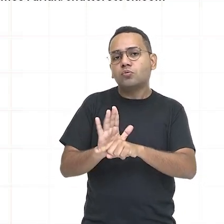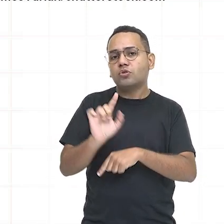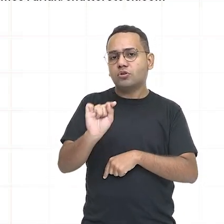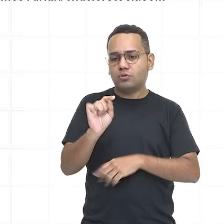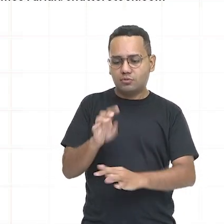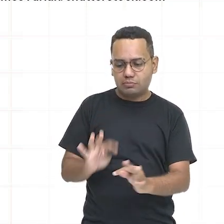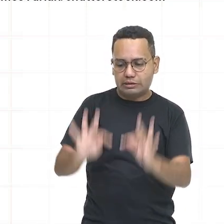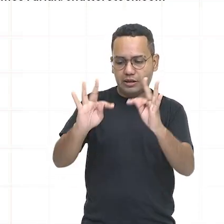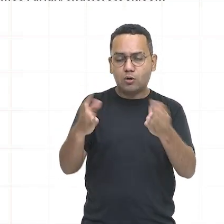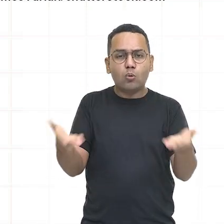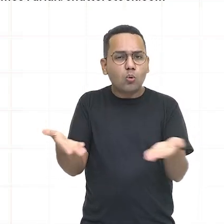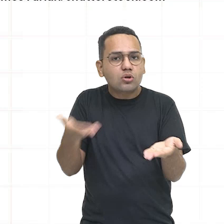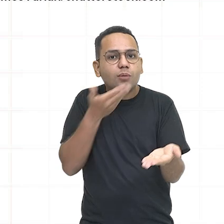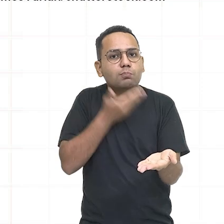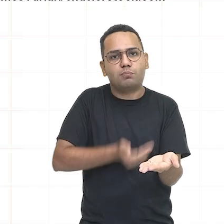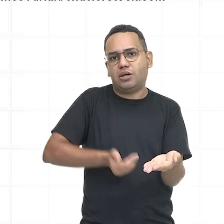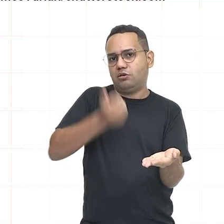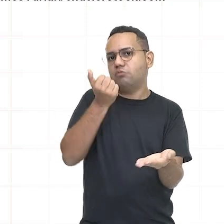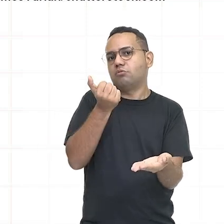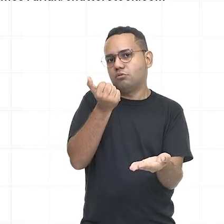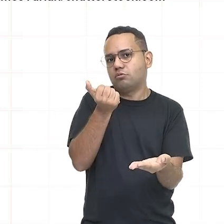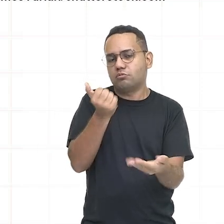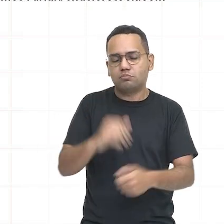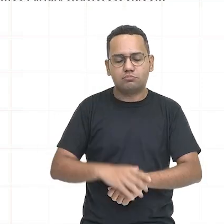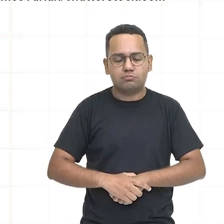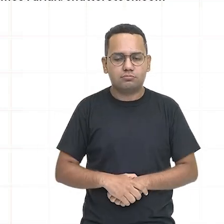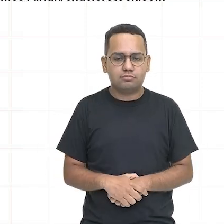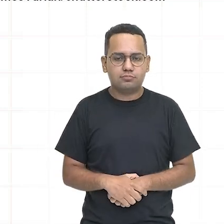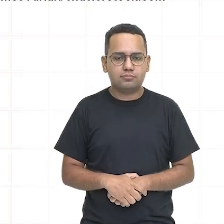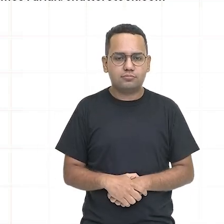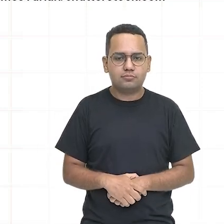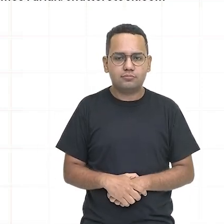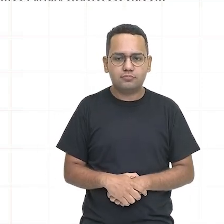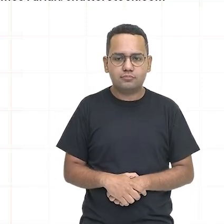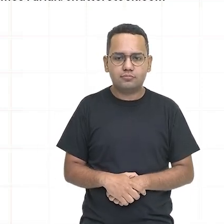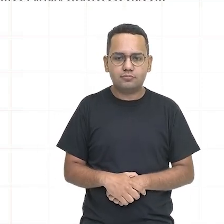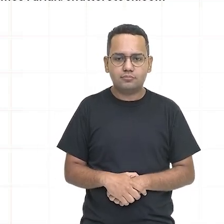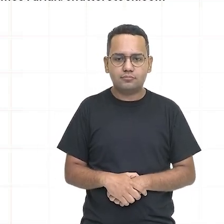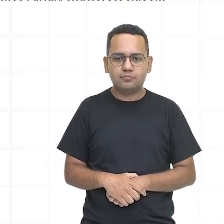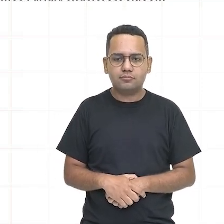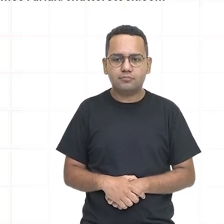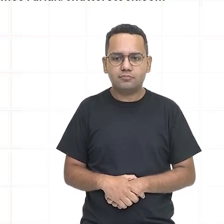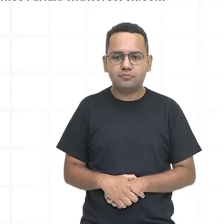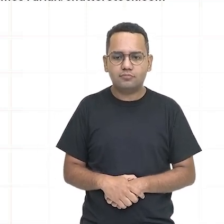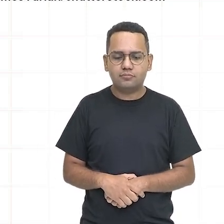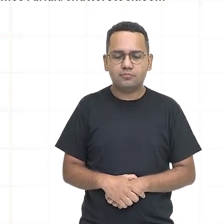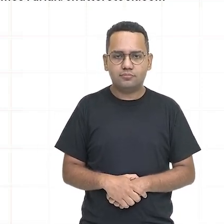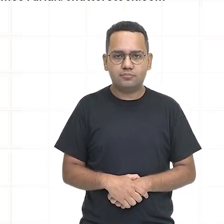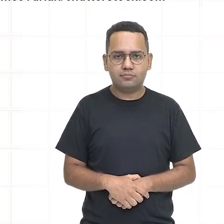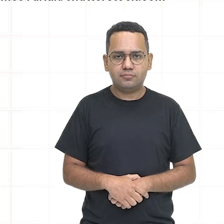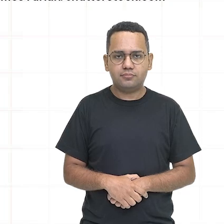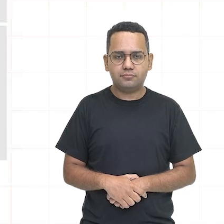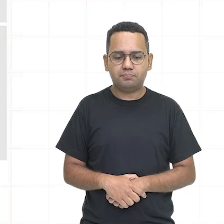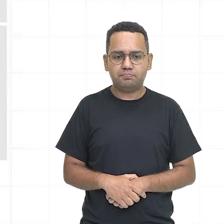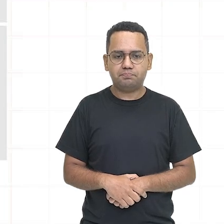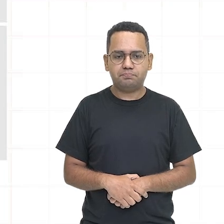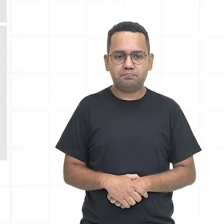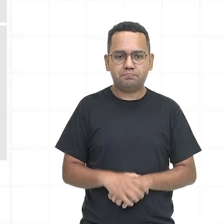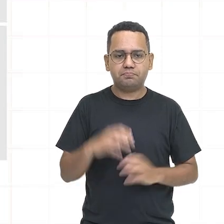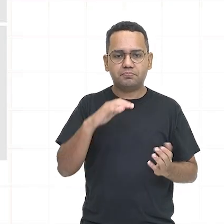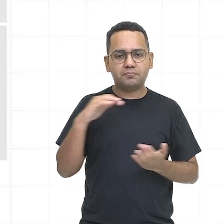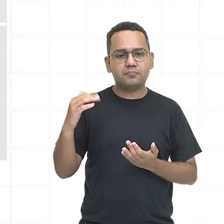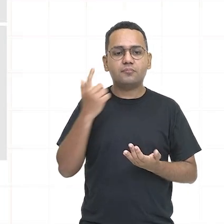tecnologias atualmente aí ao redor do planeta. Então, a gente também vai estudar sobre essa importância, né, aí de se